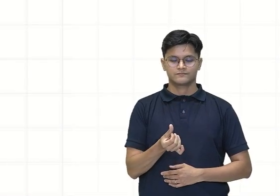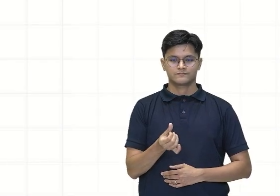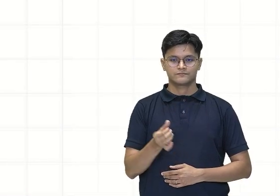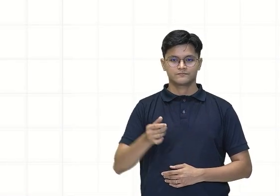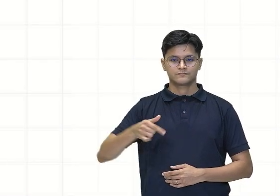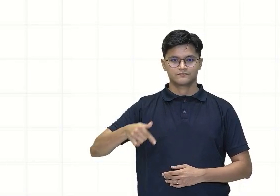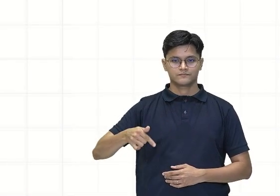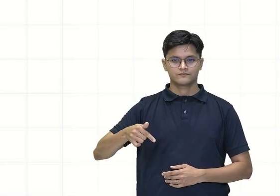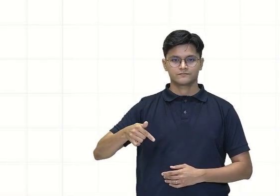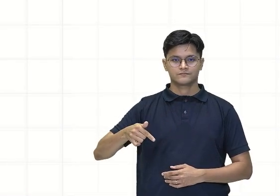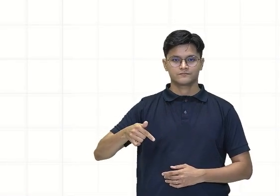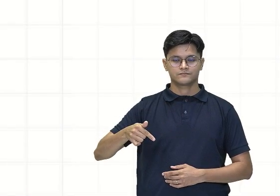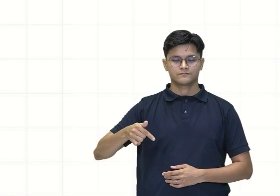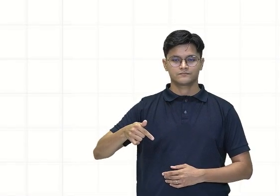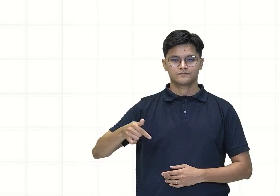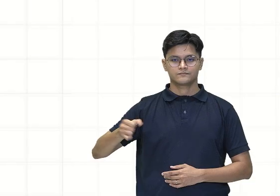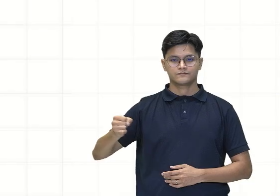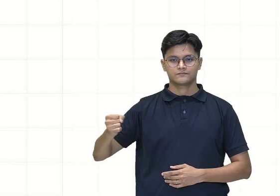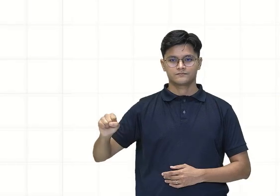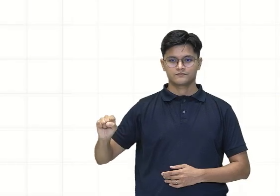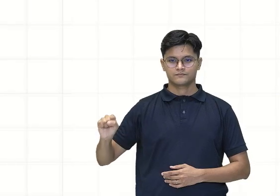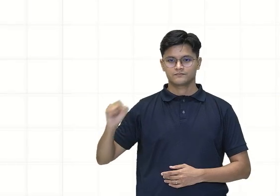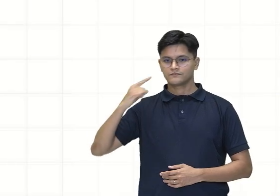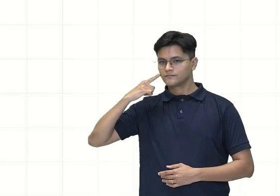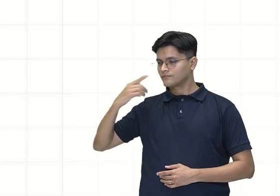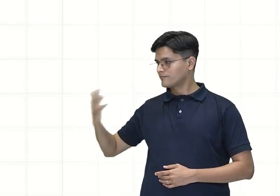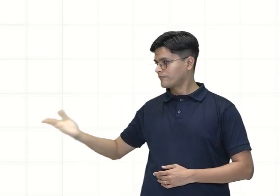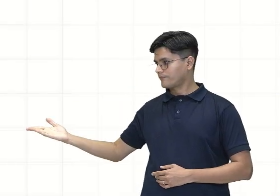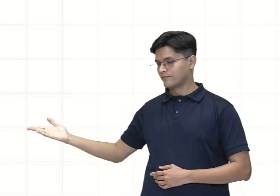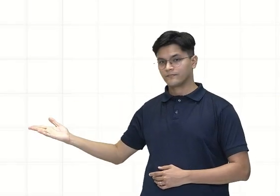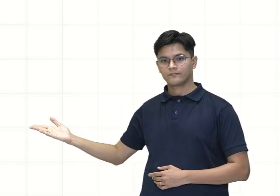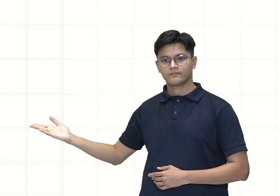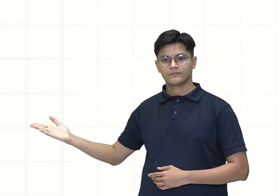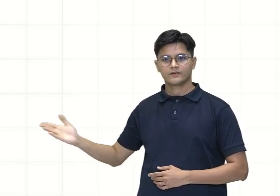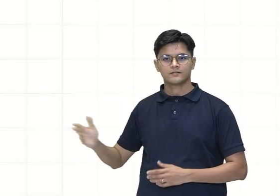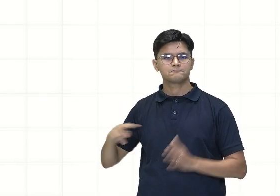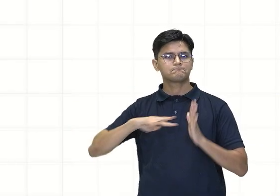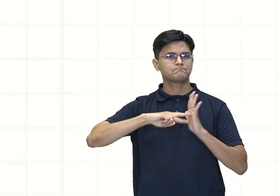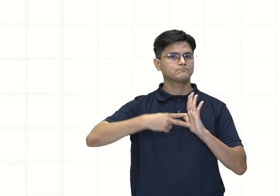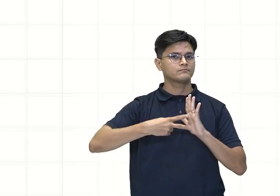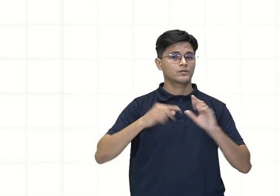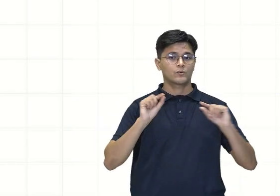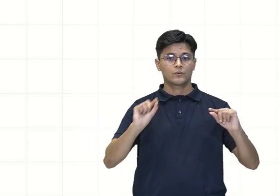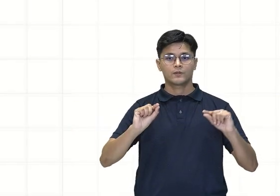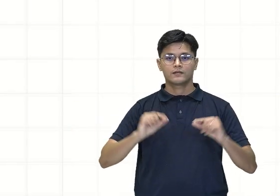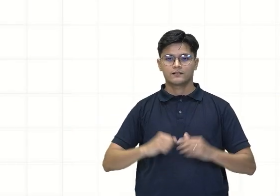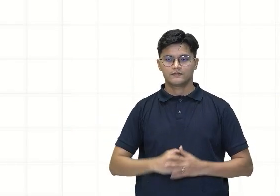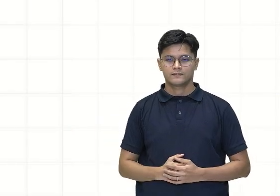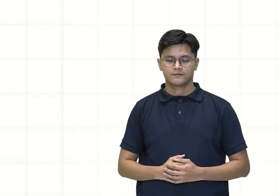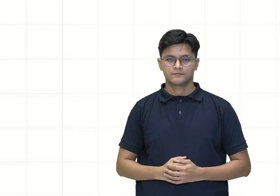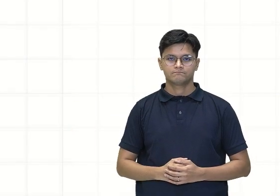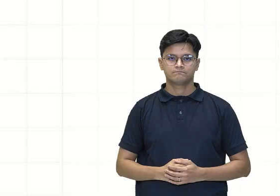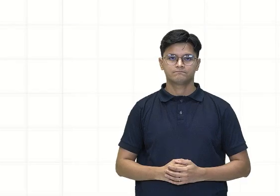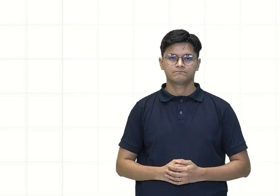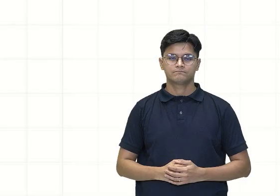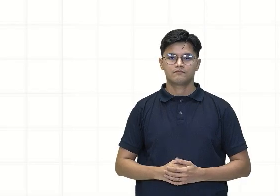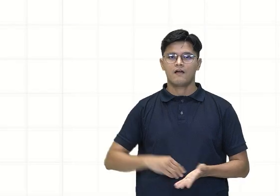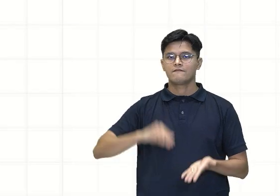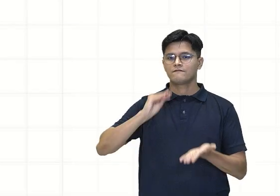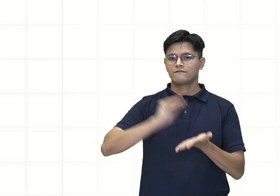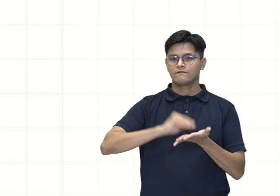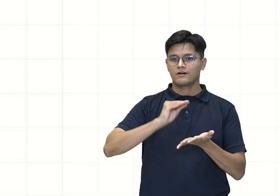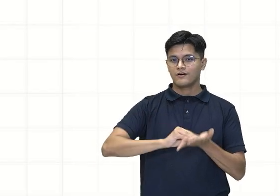6, 7 e 8. Ou seja, faltam aí